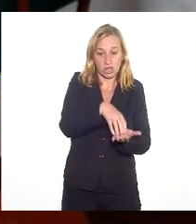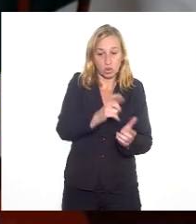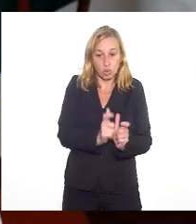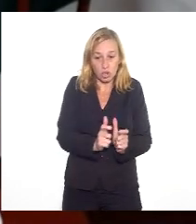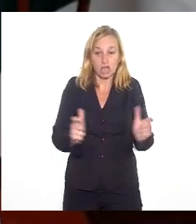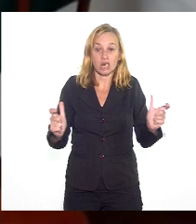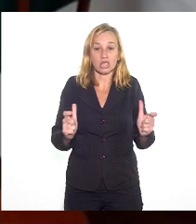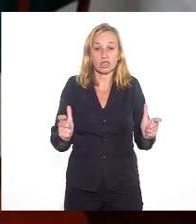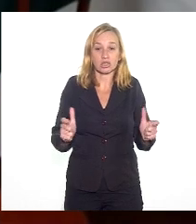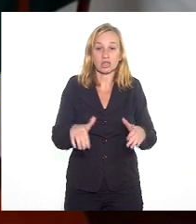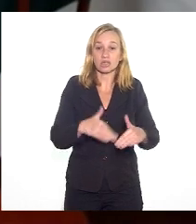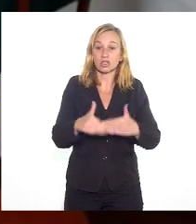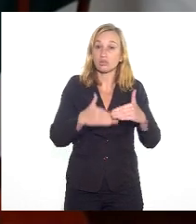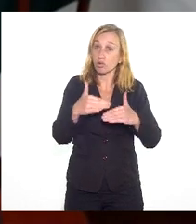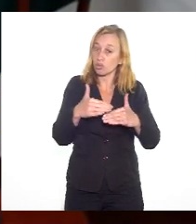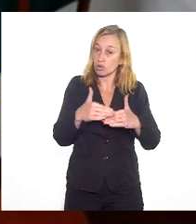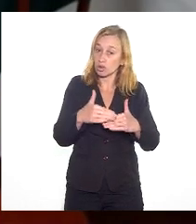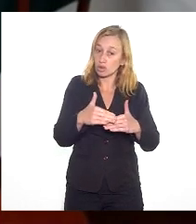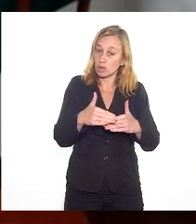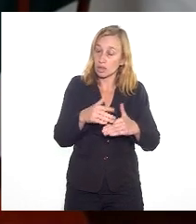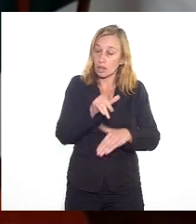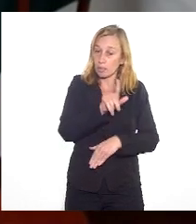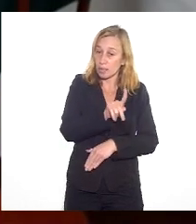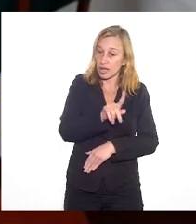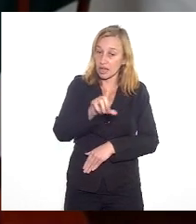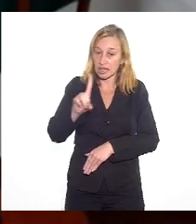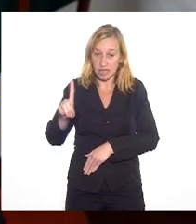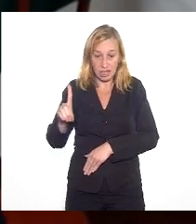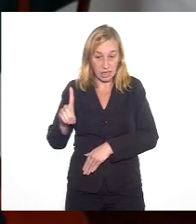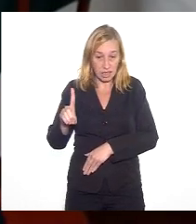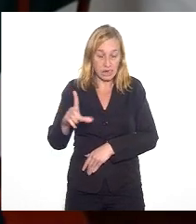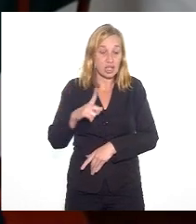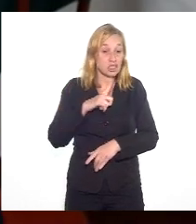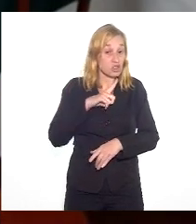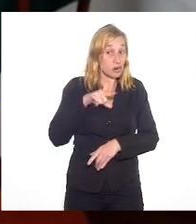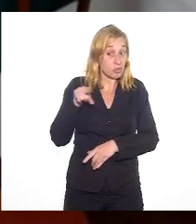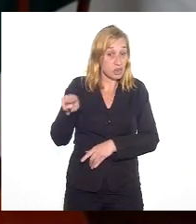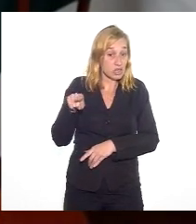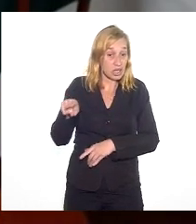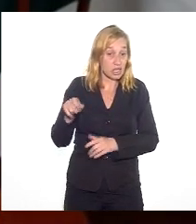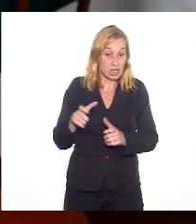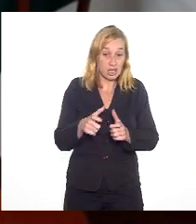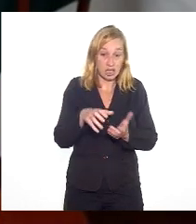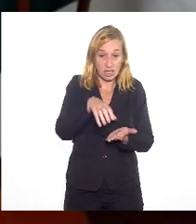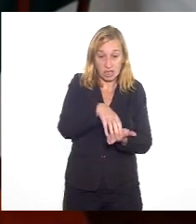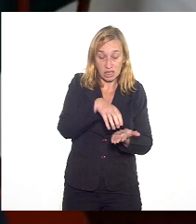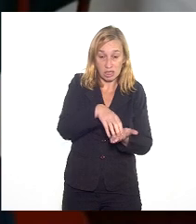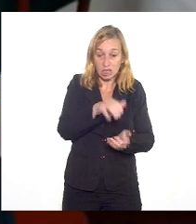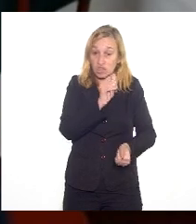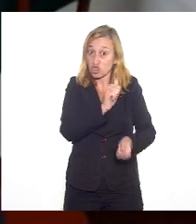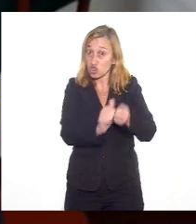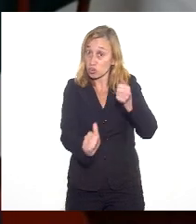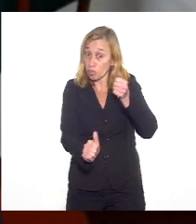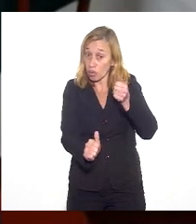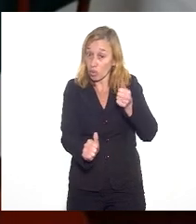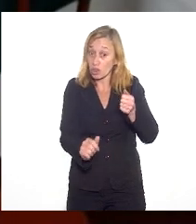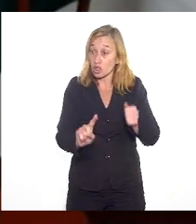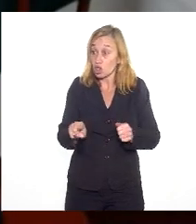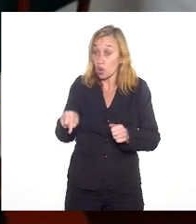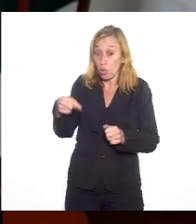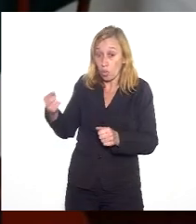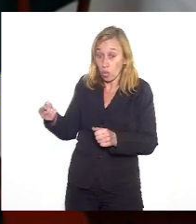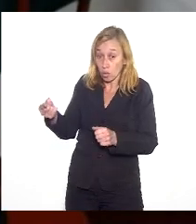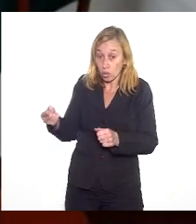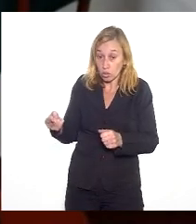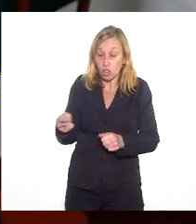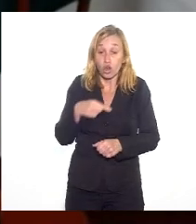de desenvolvimento, de P&D, se nós tivermos ali grandes centros esportivos e tantos outros,